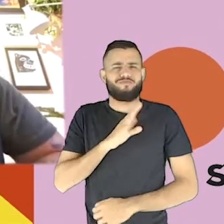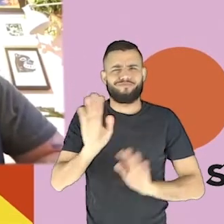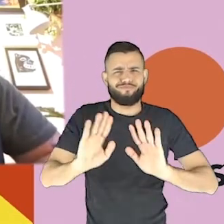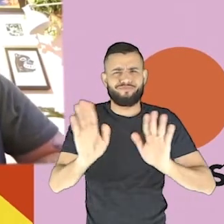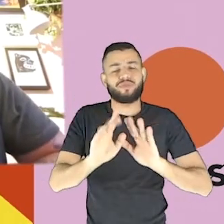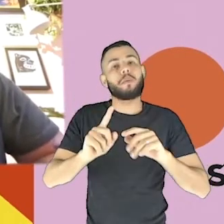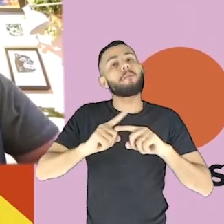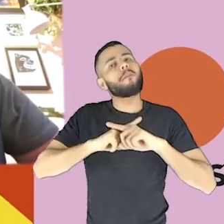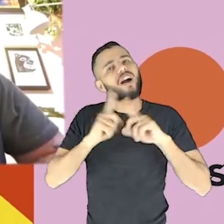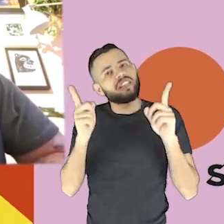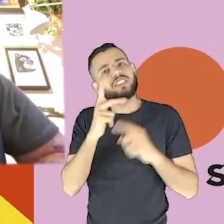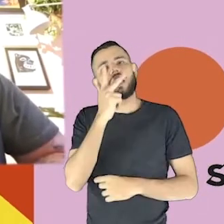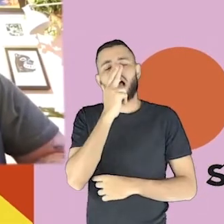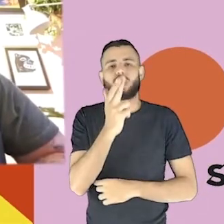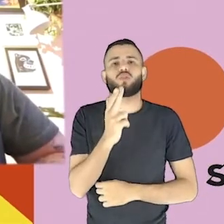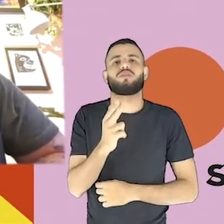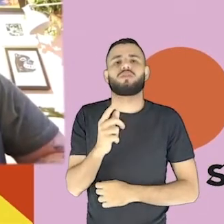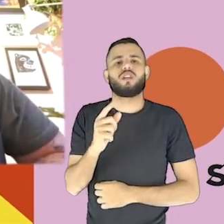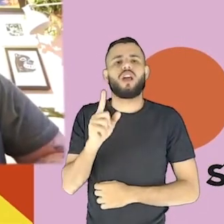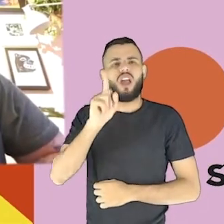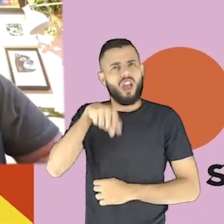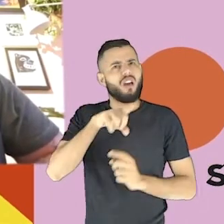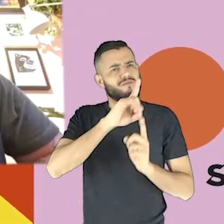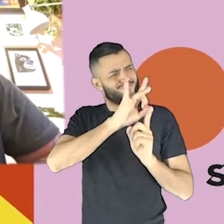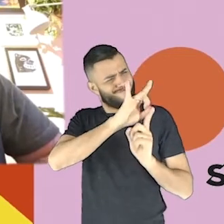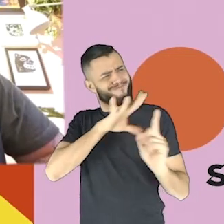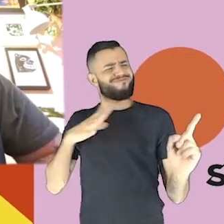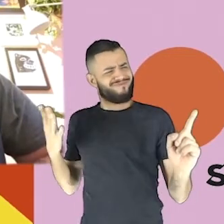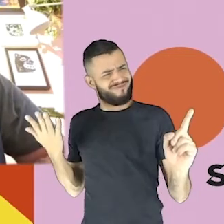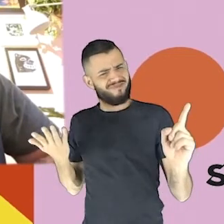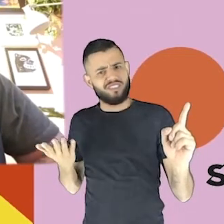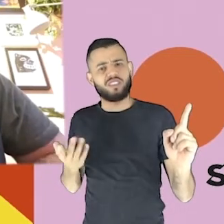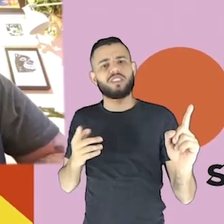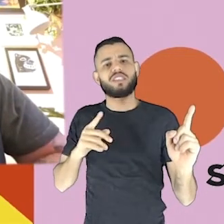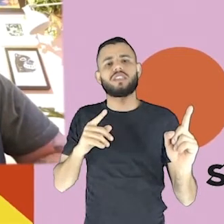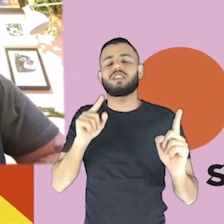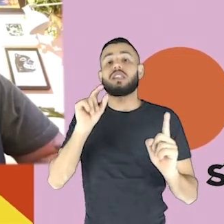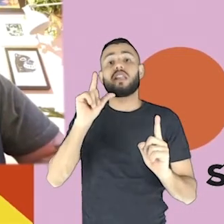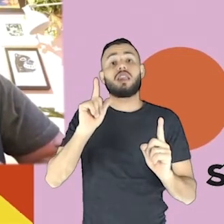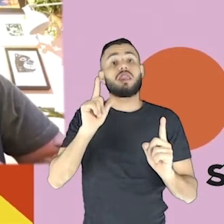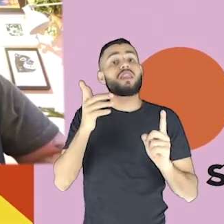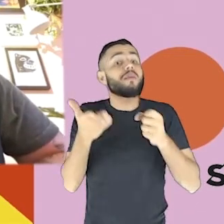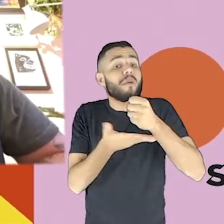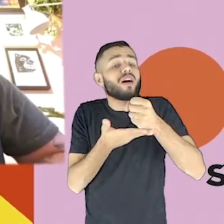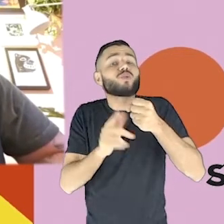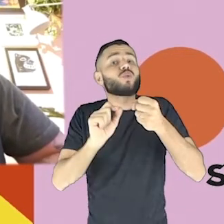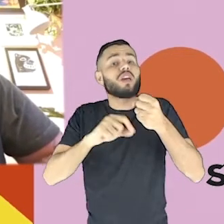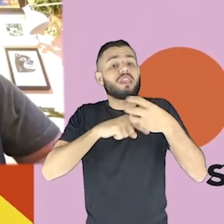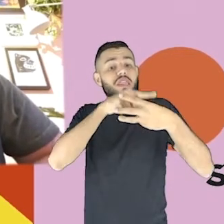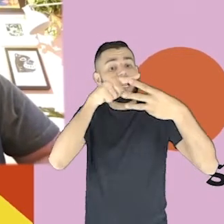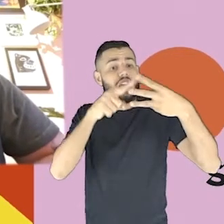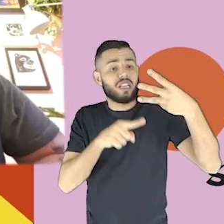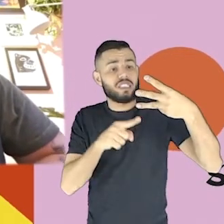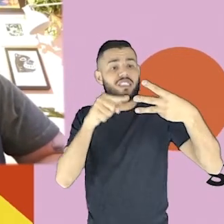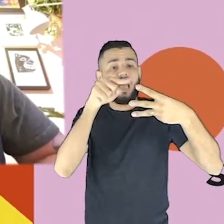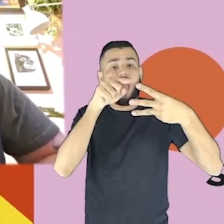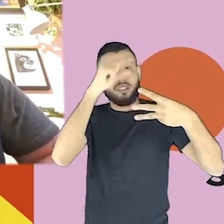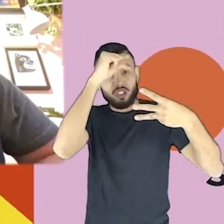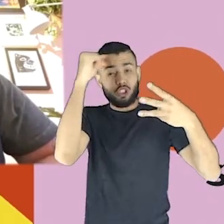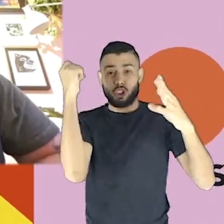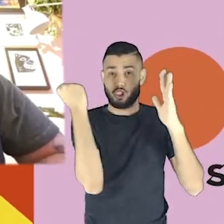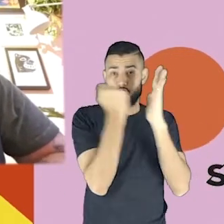ter medo, mas eu acho que tem muito. A gordofobia, né, gente? A gente tem que entender que ela é baseada em três pilares, né? Que é o pilar